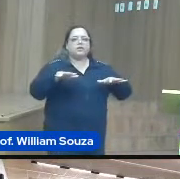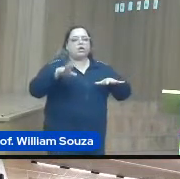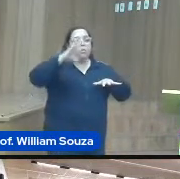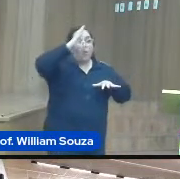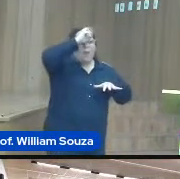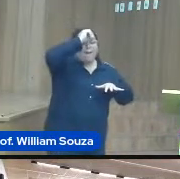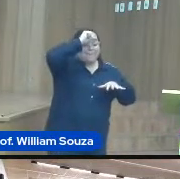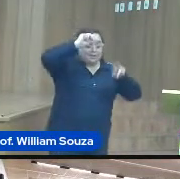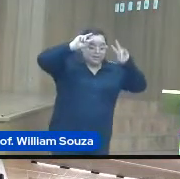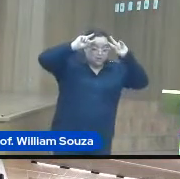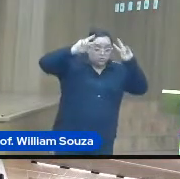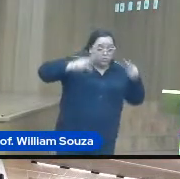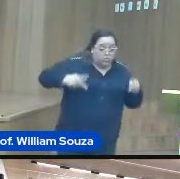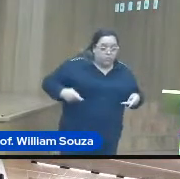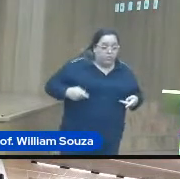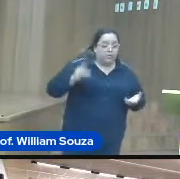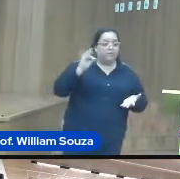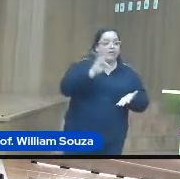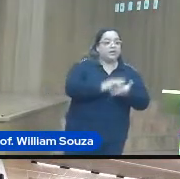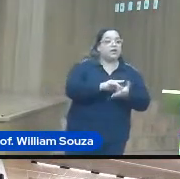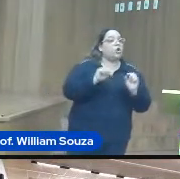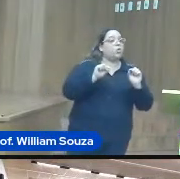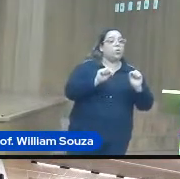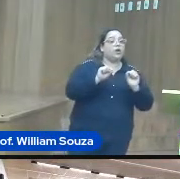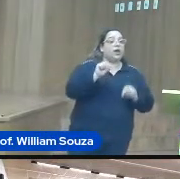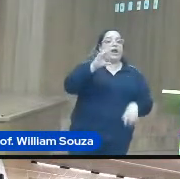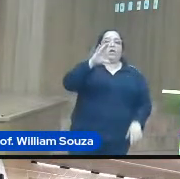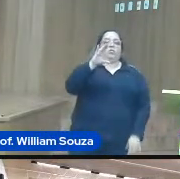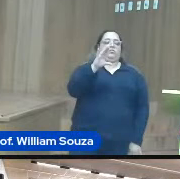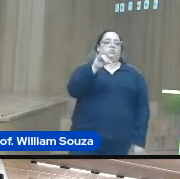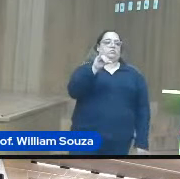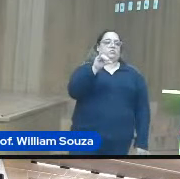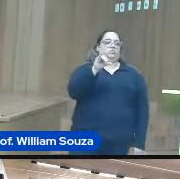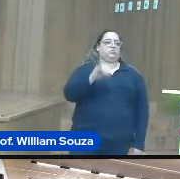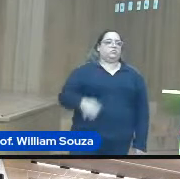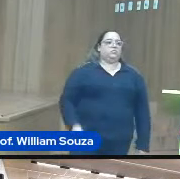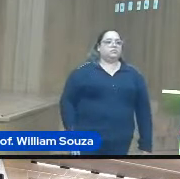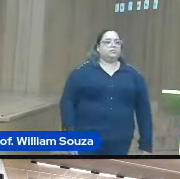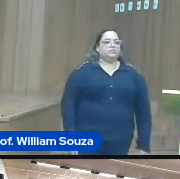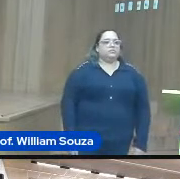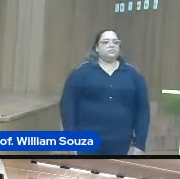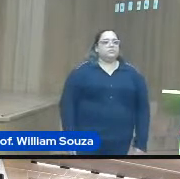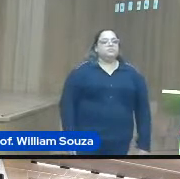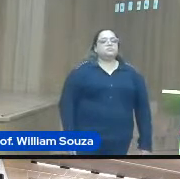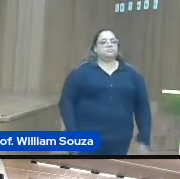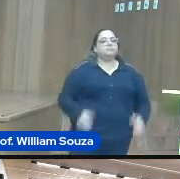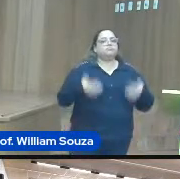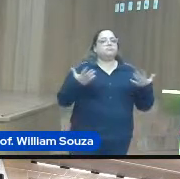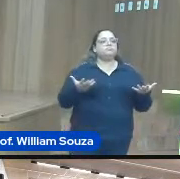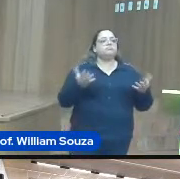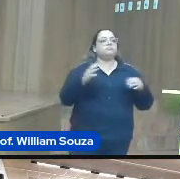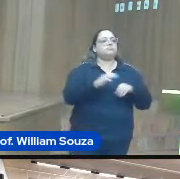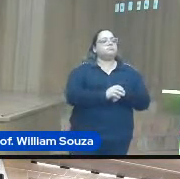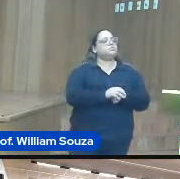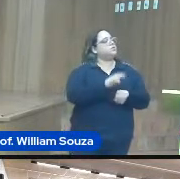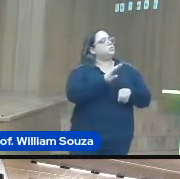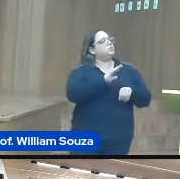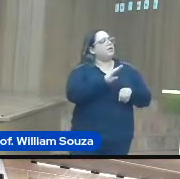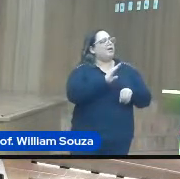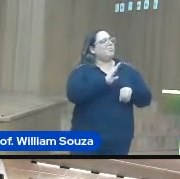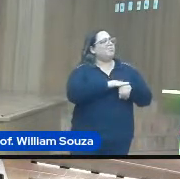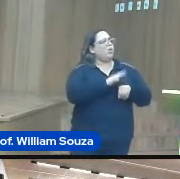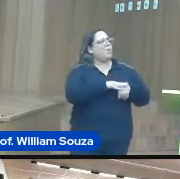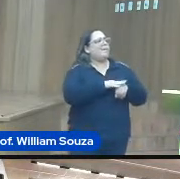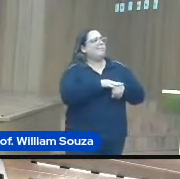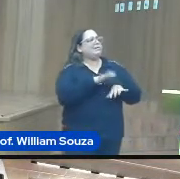verdadeiro é o conhecimento científico. A partir desse momento, eu confesso que eu começo já a me separar